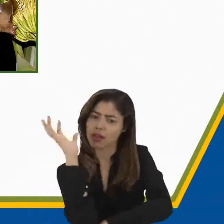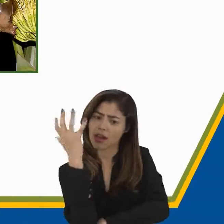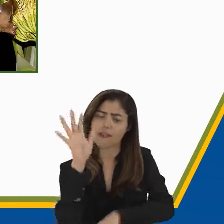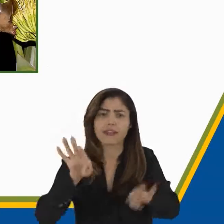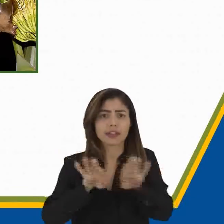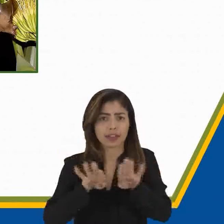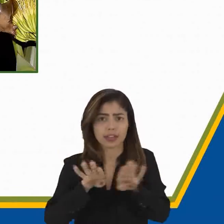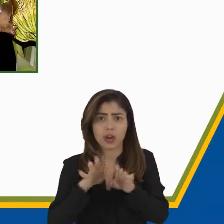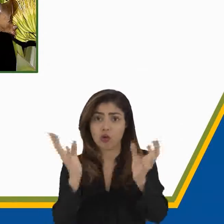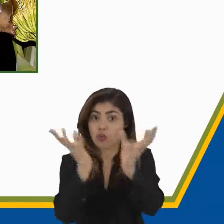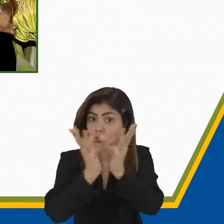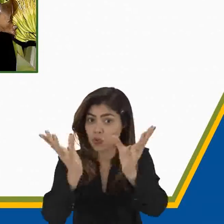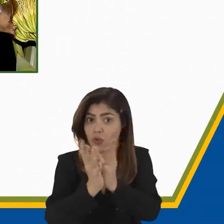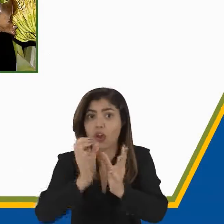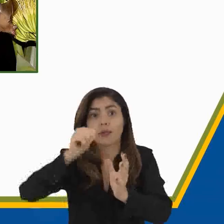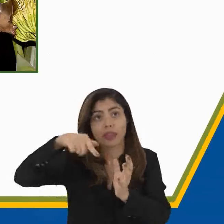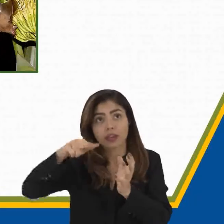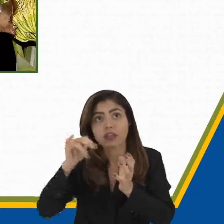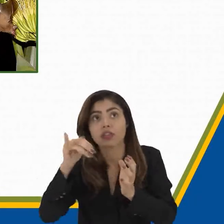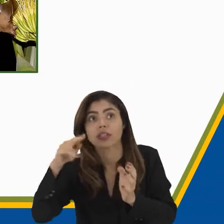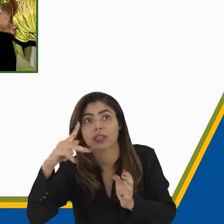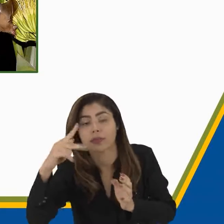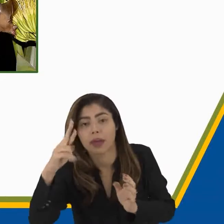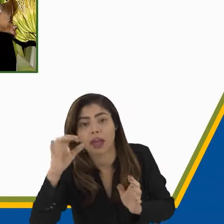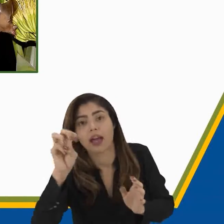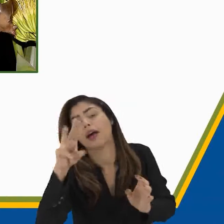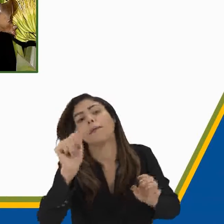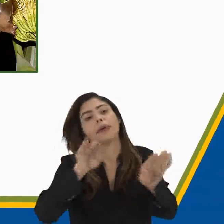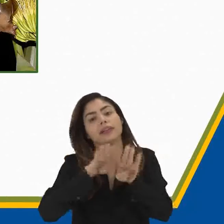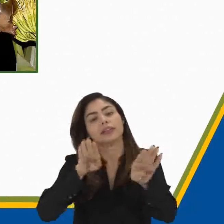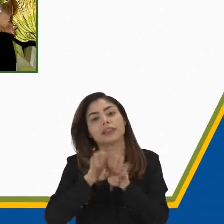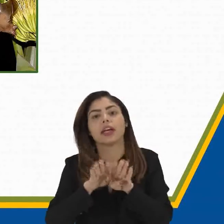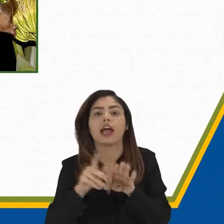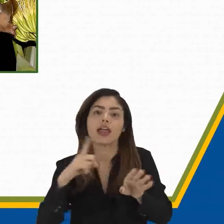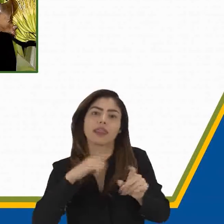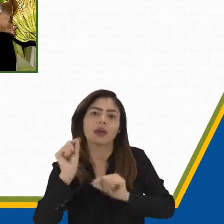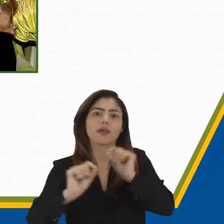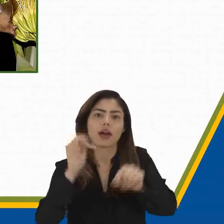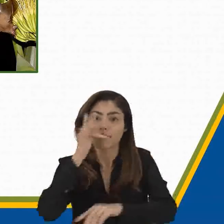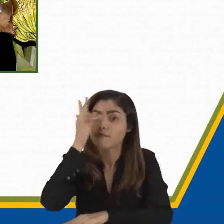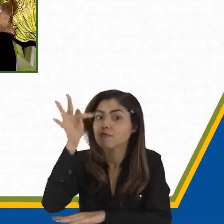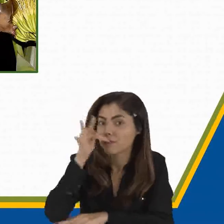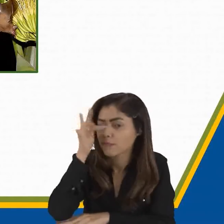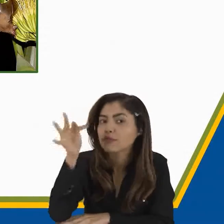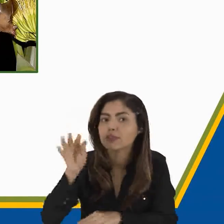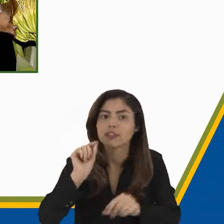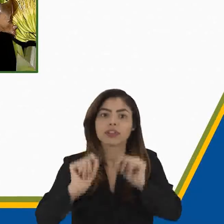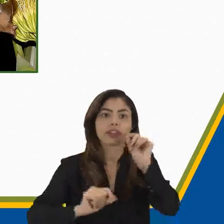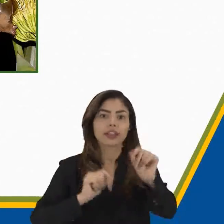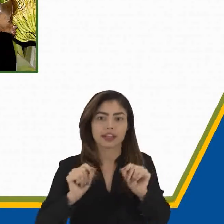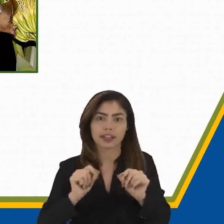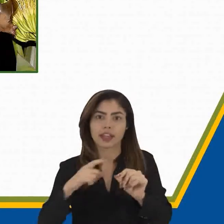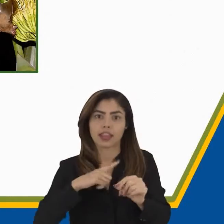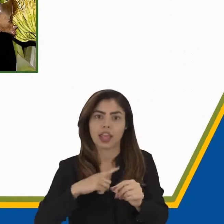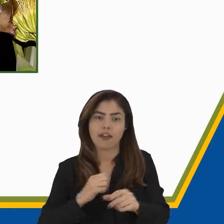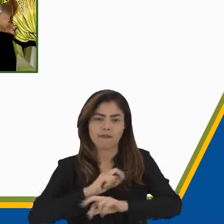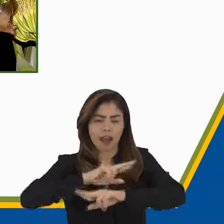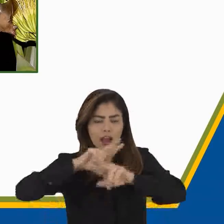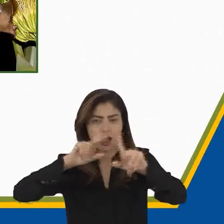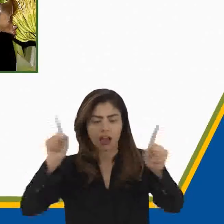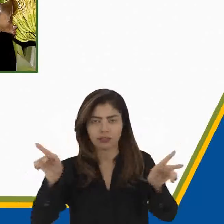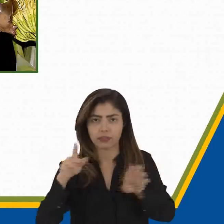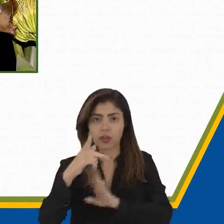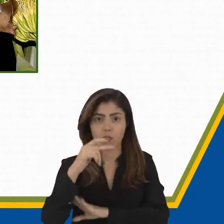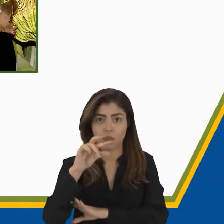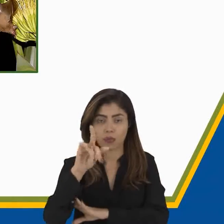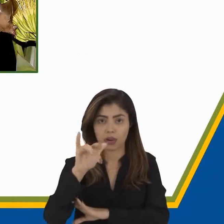aí desse grupo das angiospermas, elas vão ser plantas que vão ter flores e essas flores vão atrair vários polinizadores. Nós